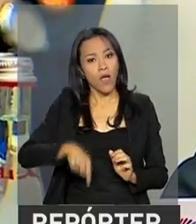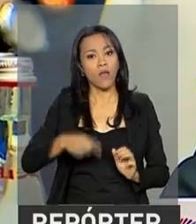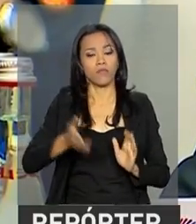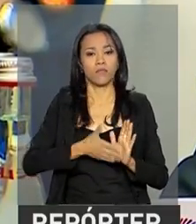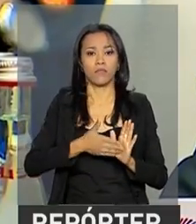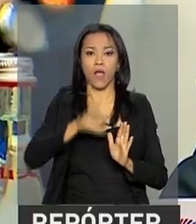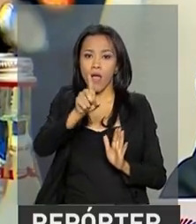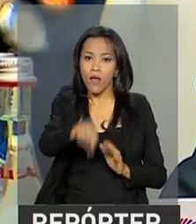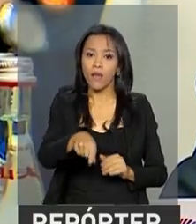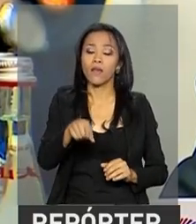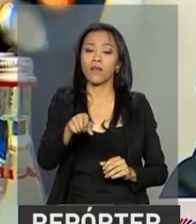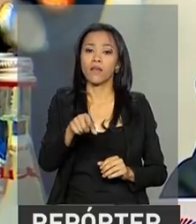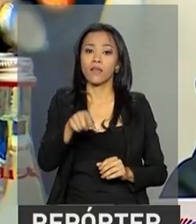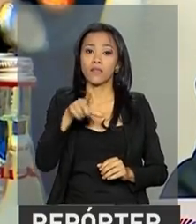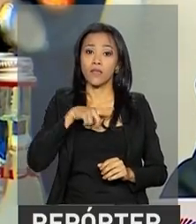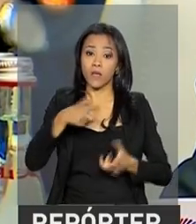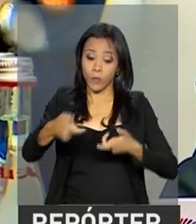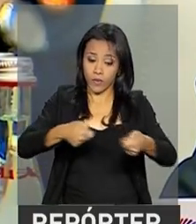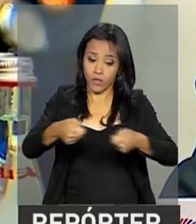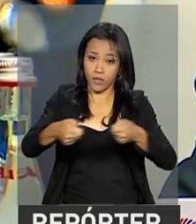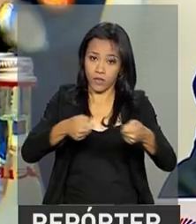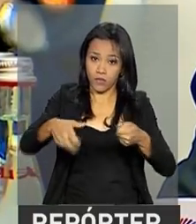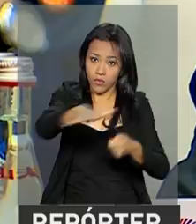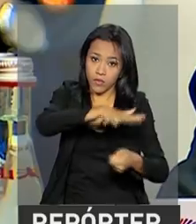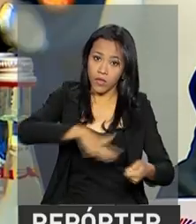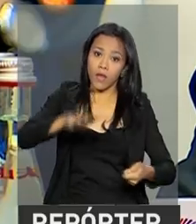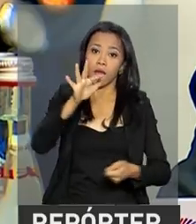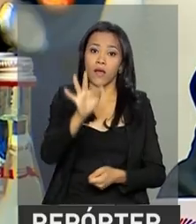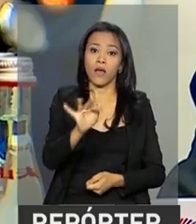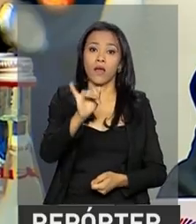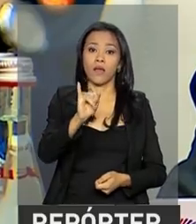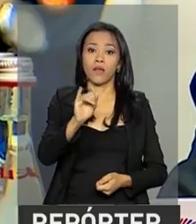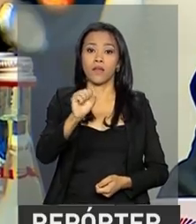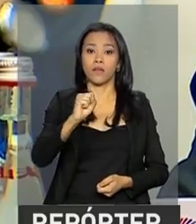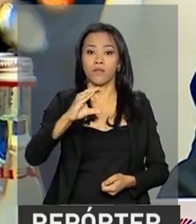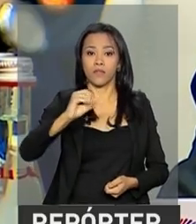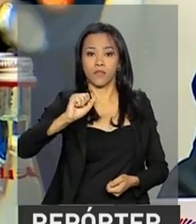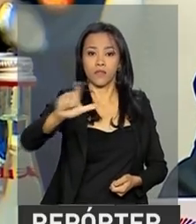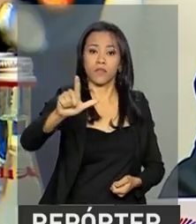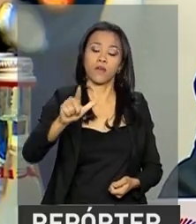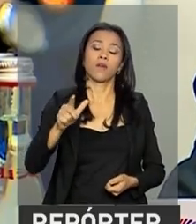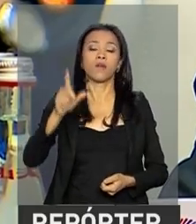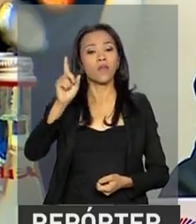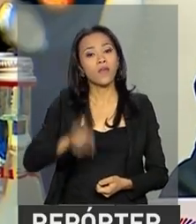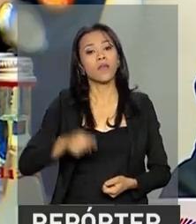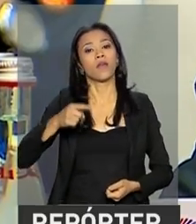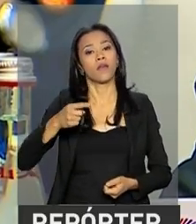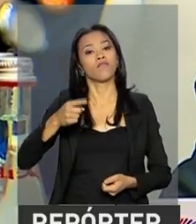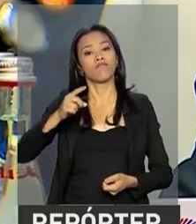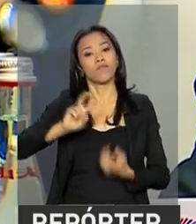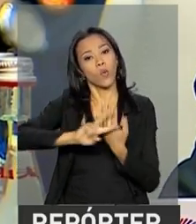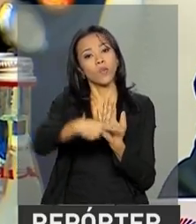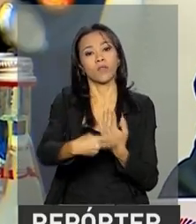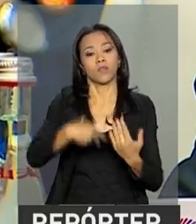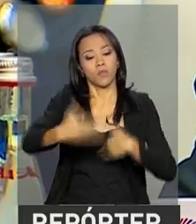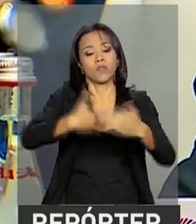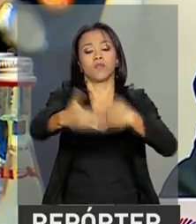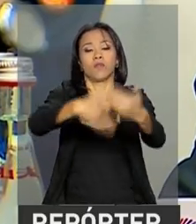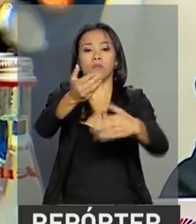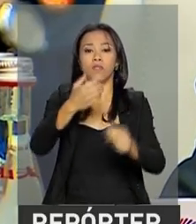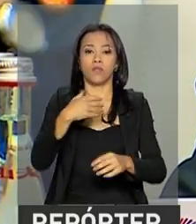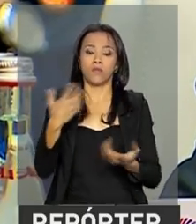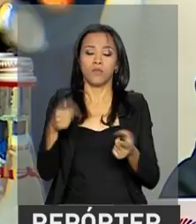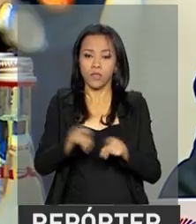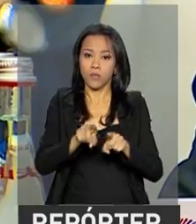sendo, o de que o equilíbrio fiscal é condição para o crescimento com inclusão social. Nosso